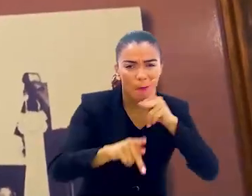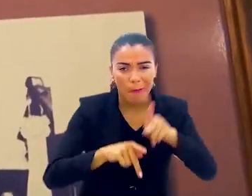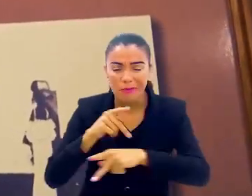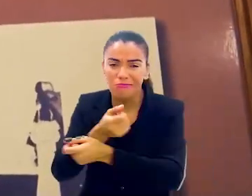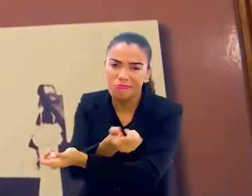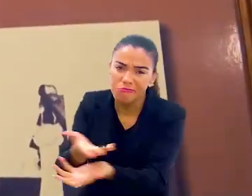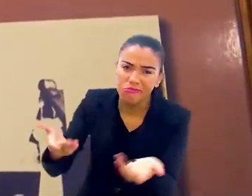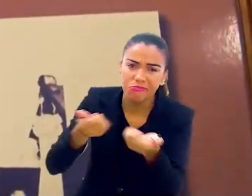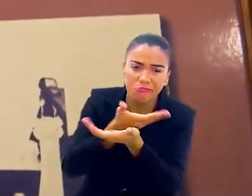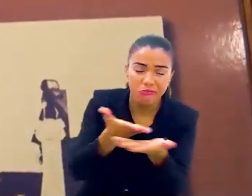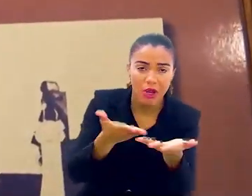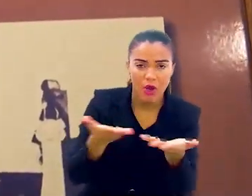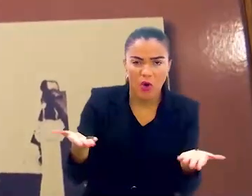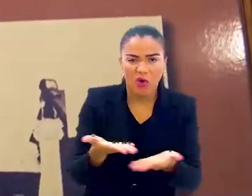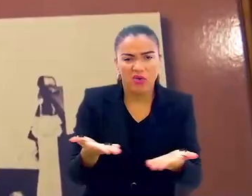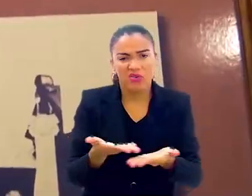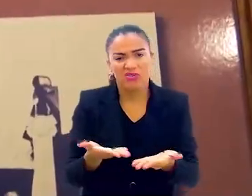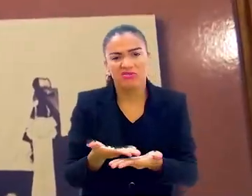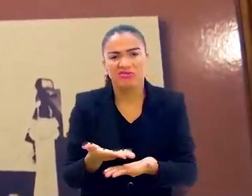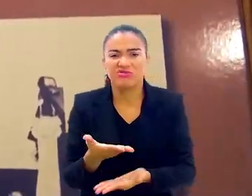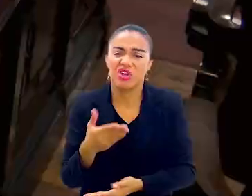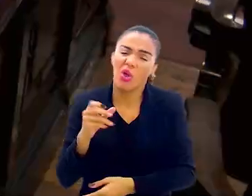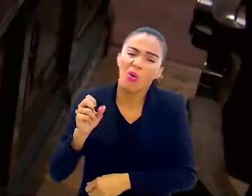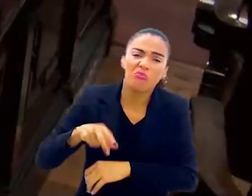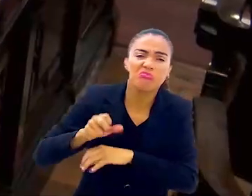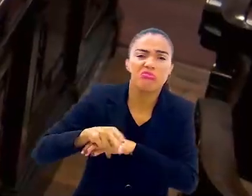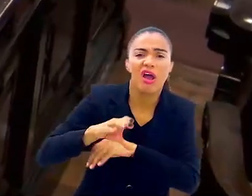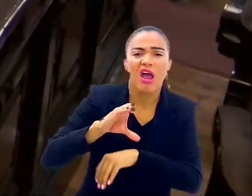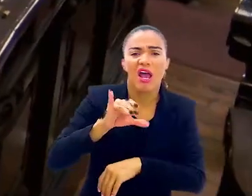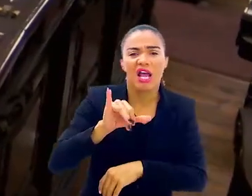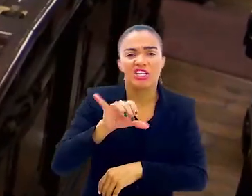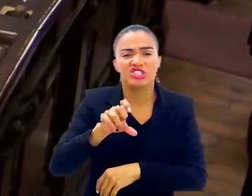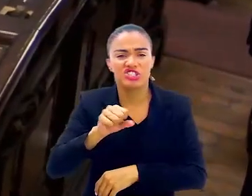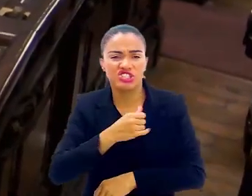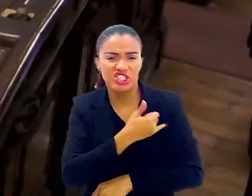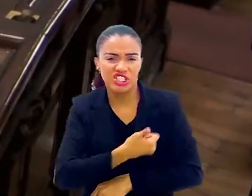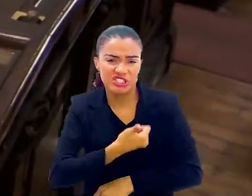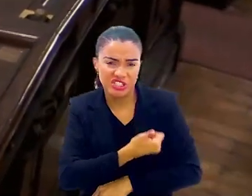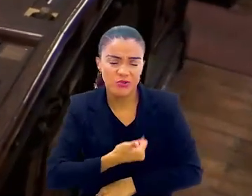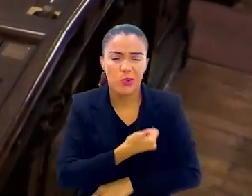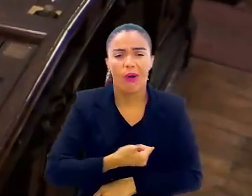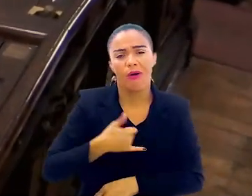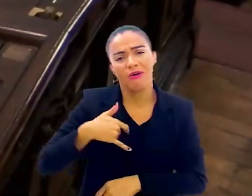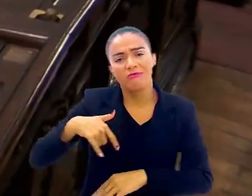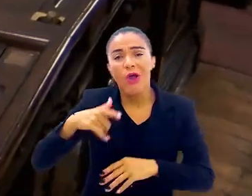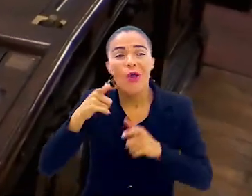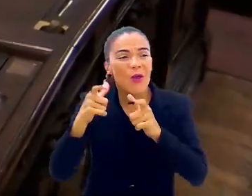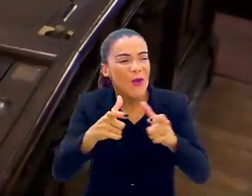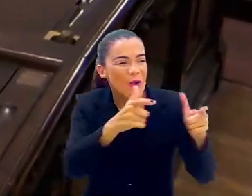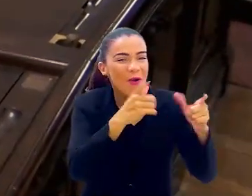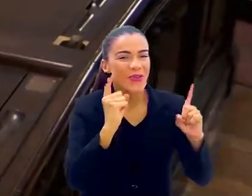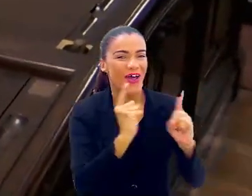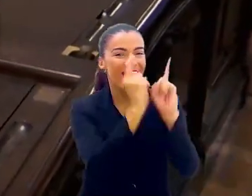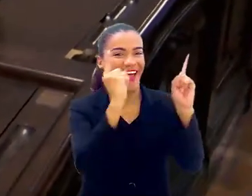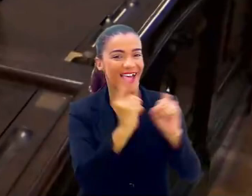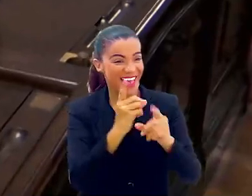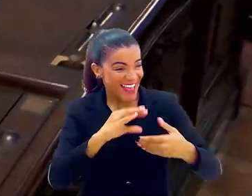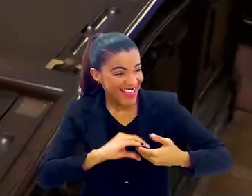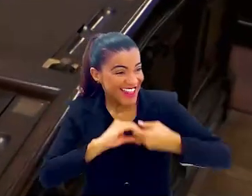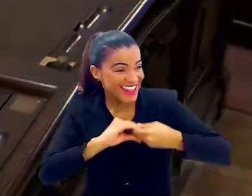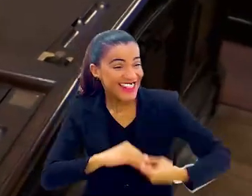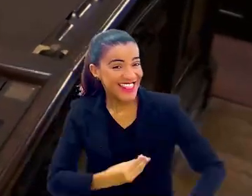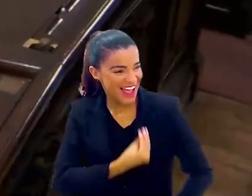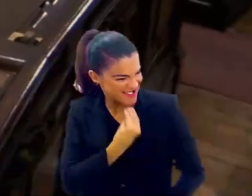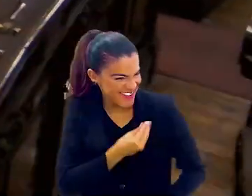com isso, hoje eu ando em Caxias, São João, Nilópolis, qualquer lugar que eu andar, tem sempre um cruz, seu Vera, ainda